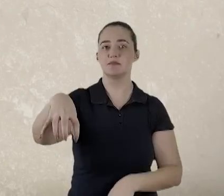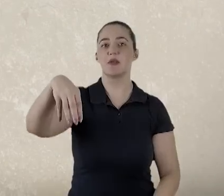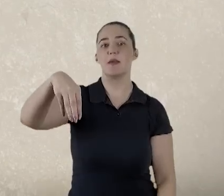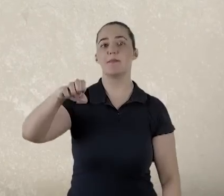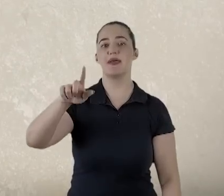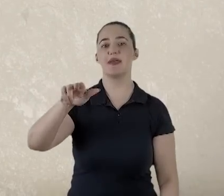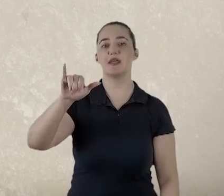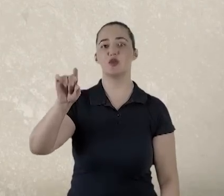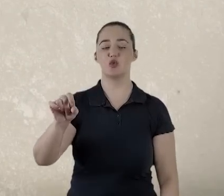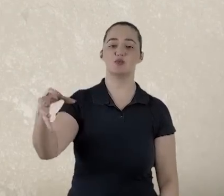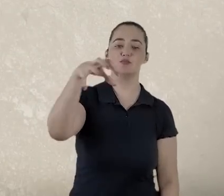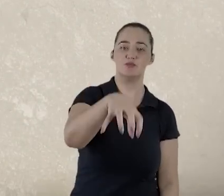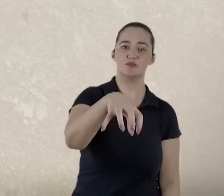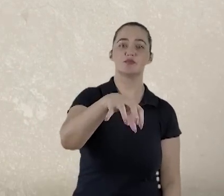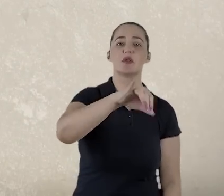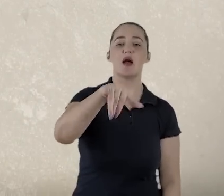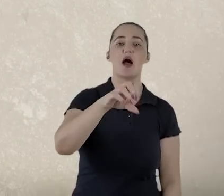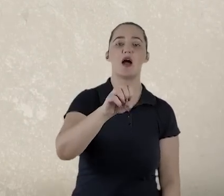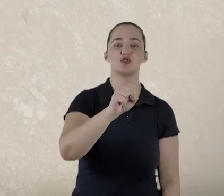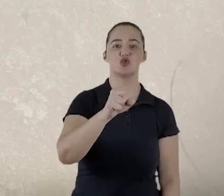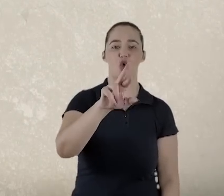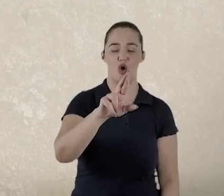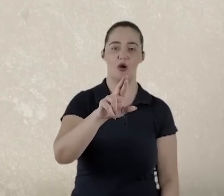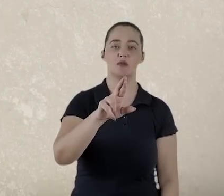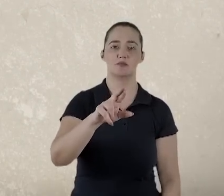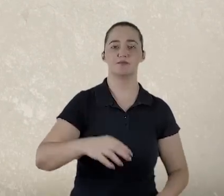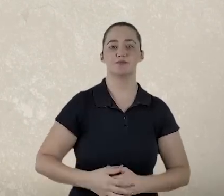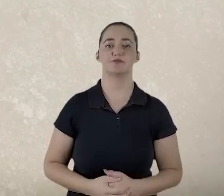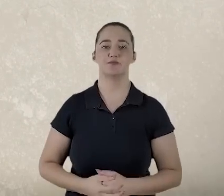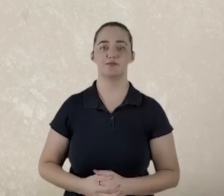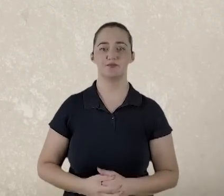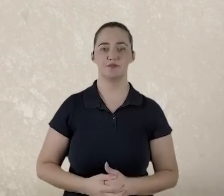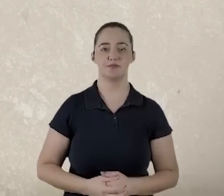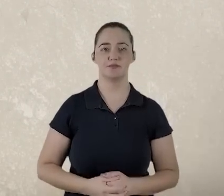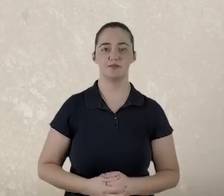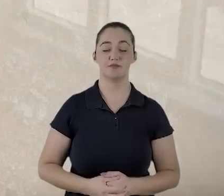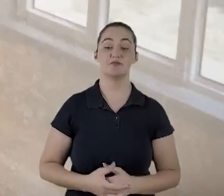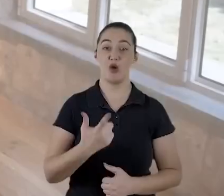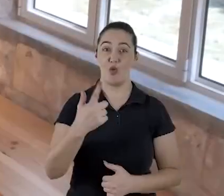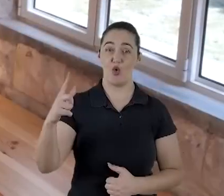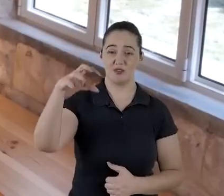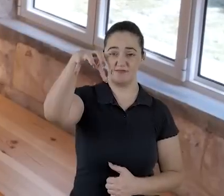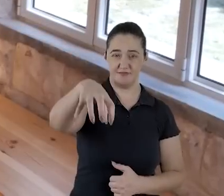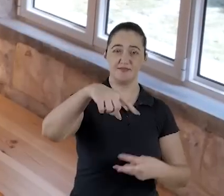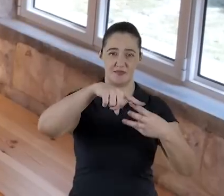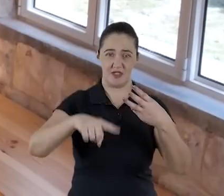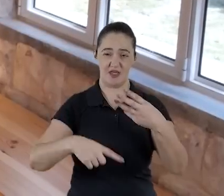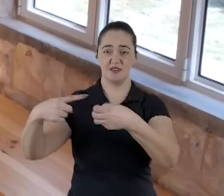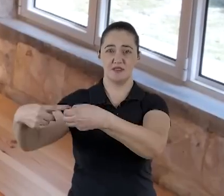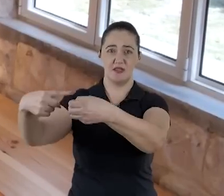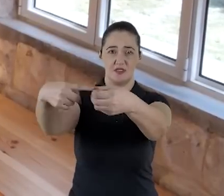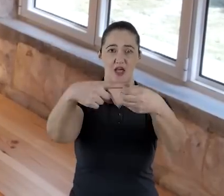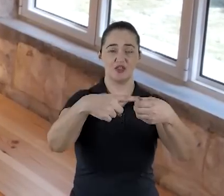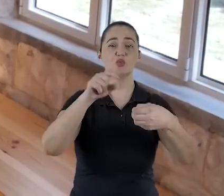Hatzor, Meguido e Gezer. 1 Reis capítulo 9, versículo 15. Estas três